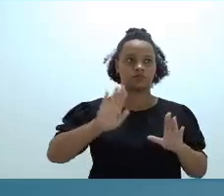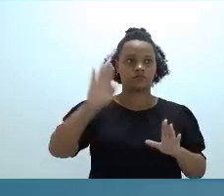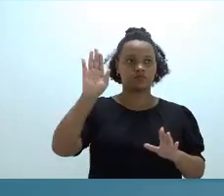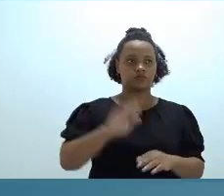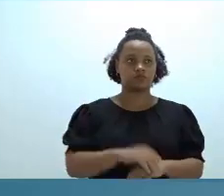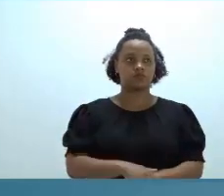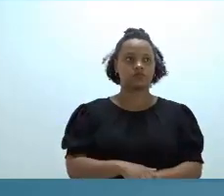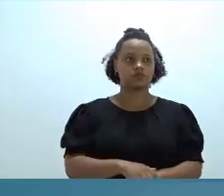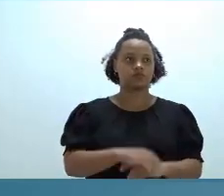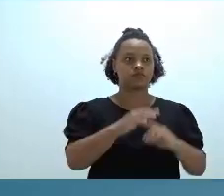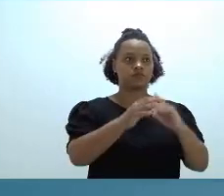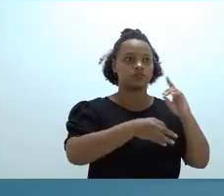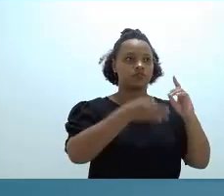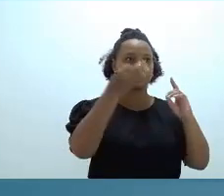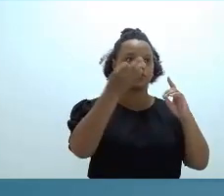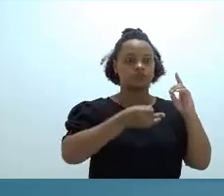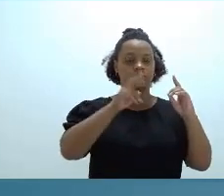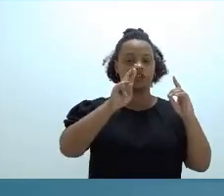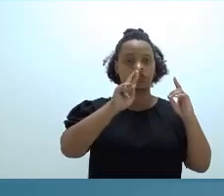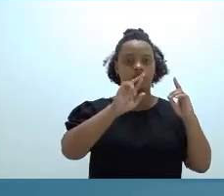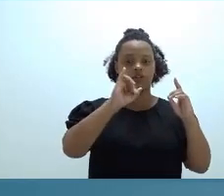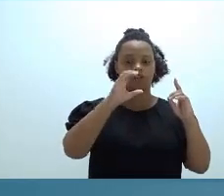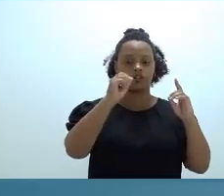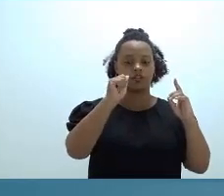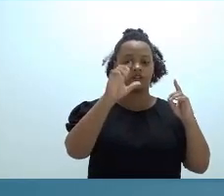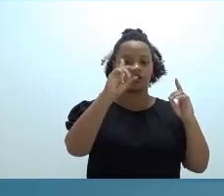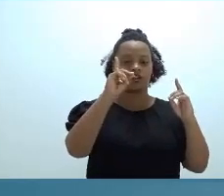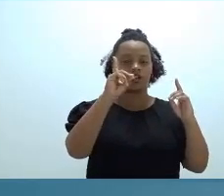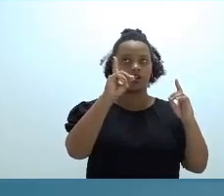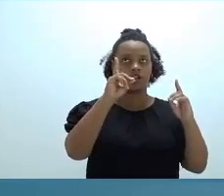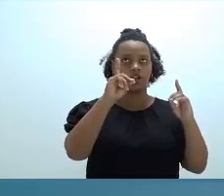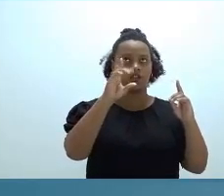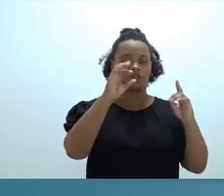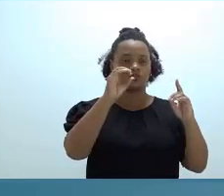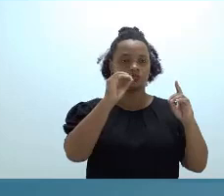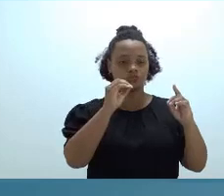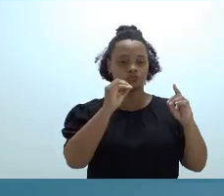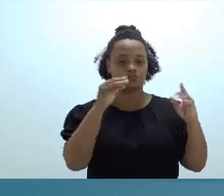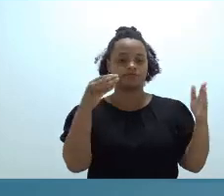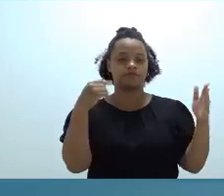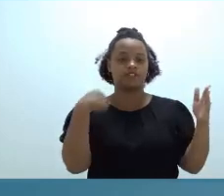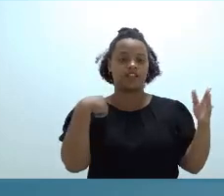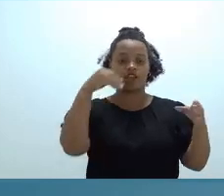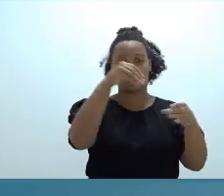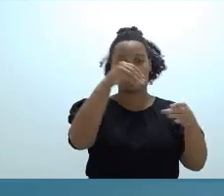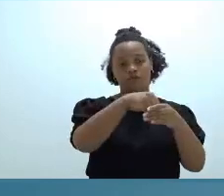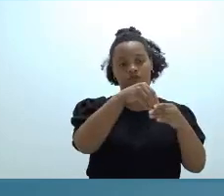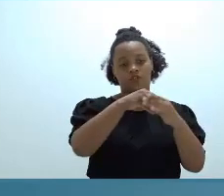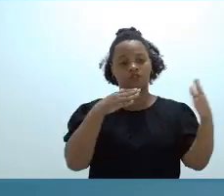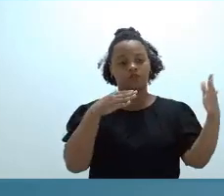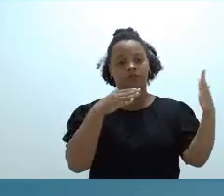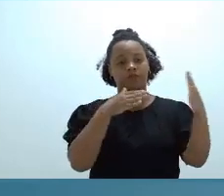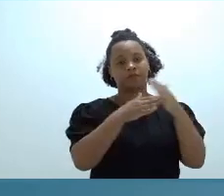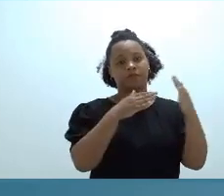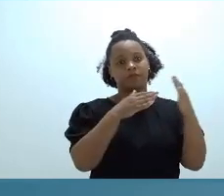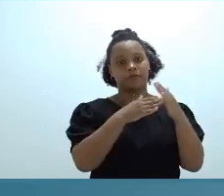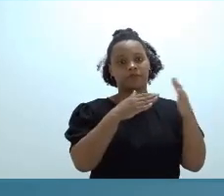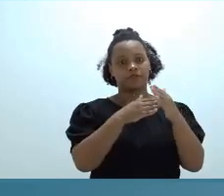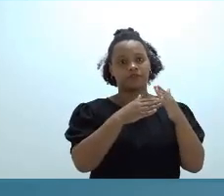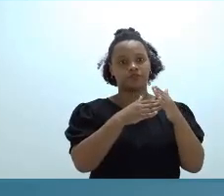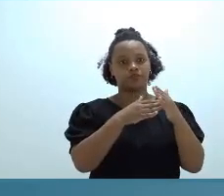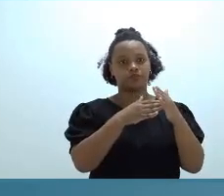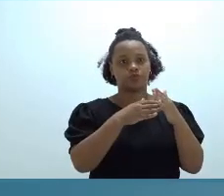feito, excepcionalmente, eu estou impedido. Gostaria que Vossa Excelência registrasse meu impedimento, porque eu fui